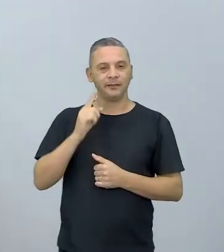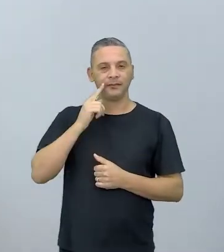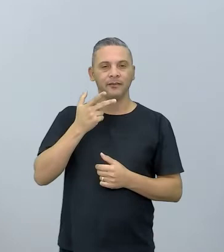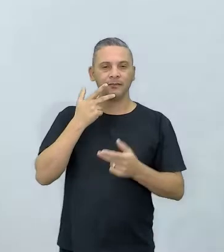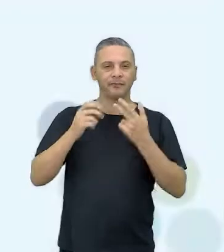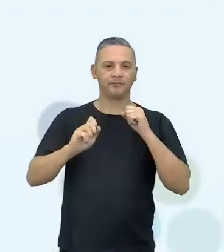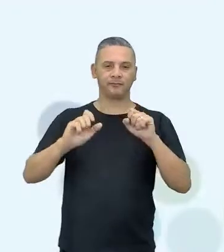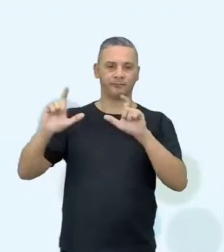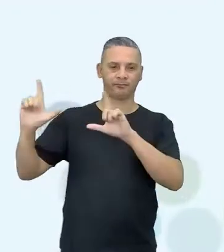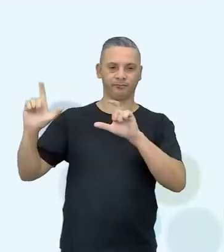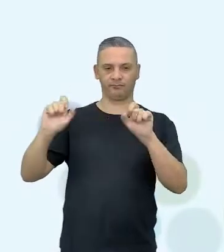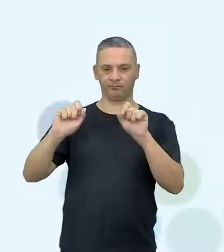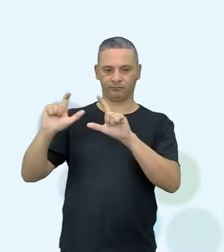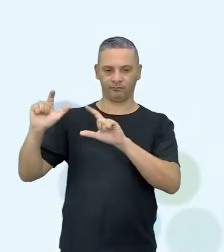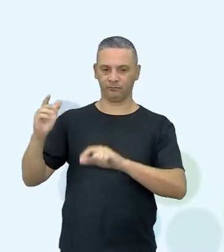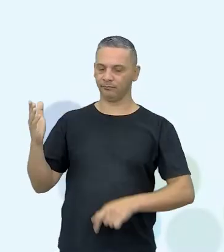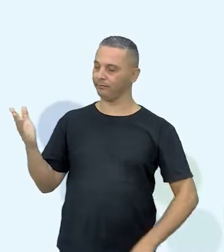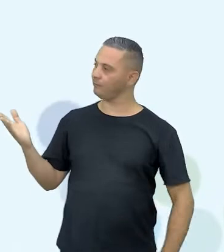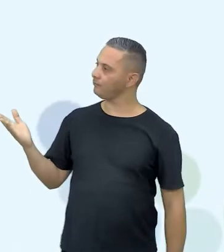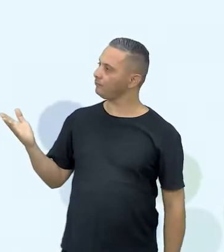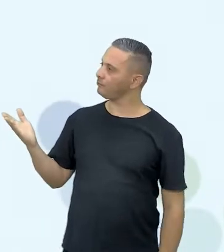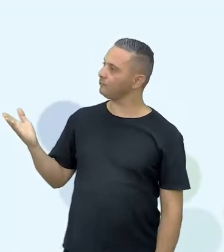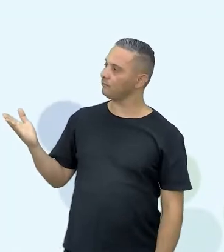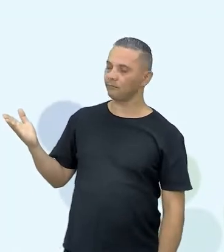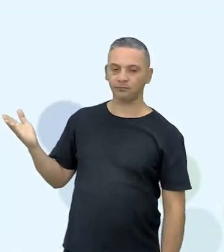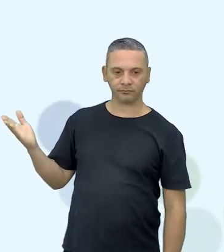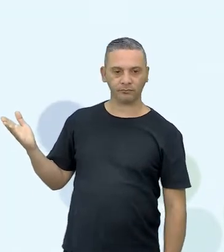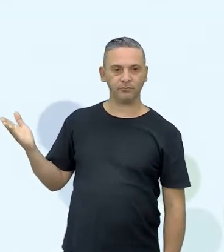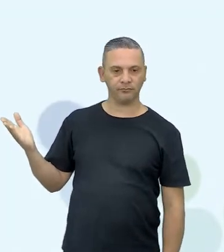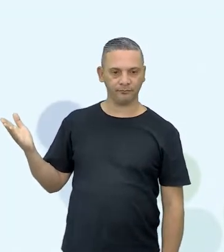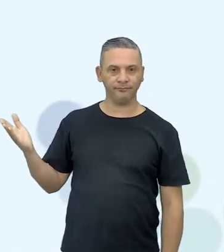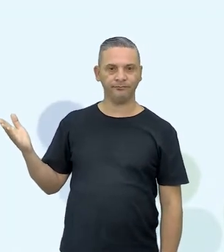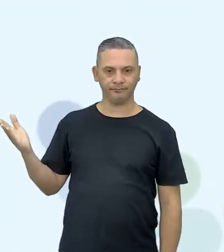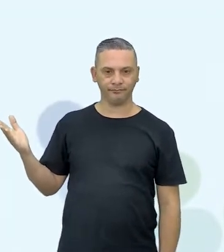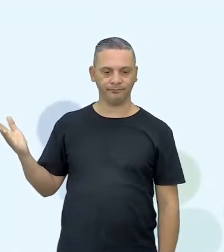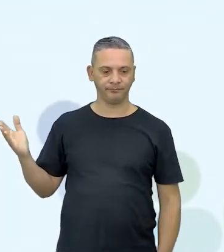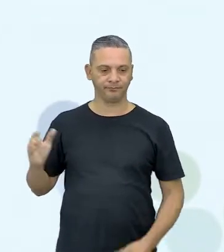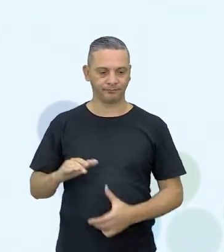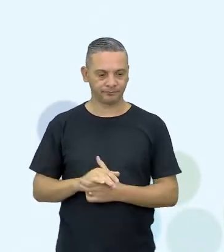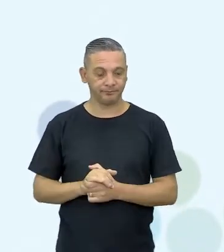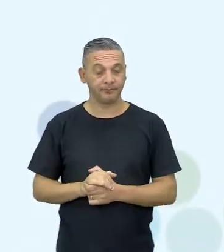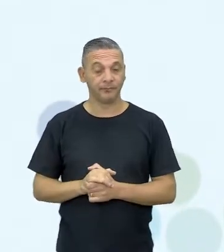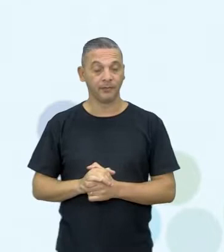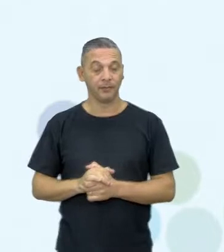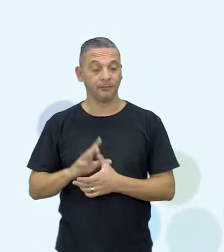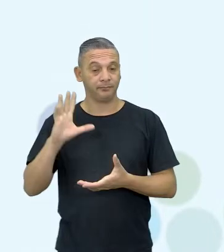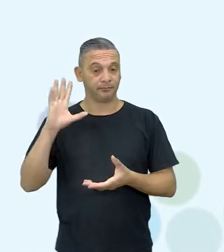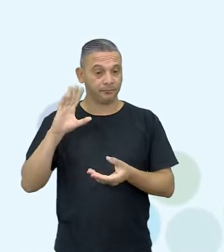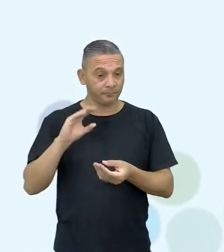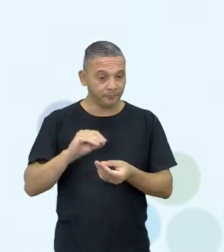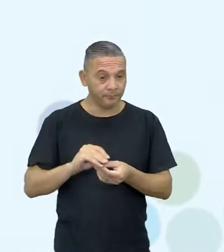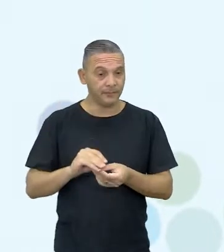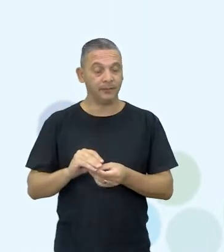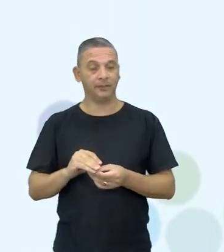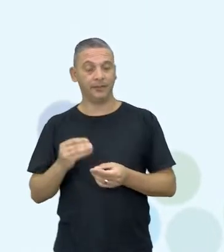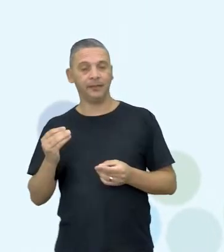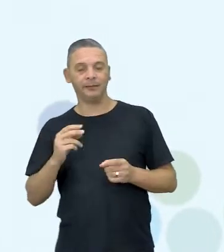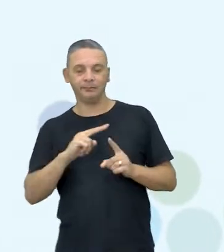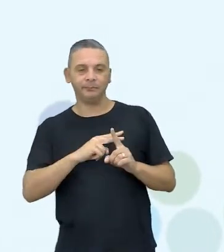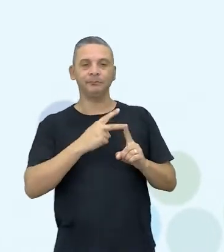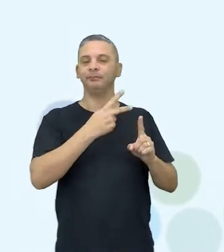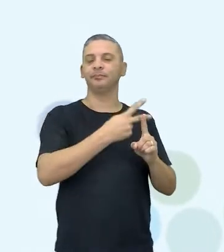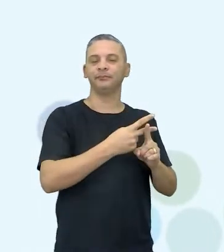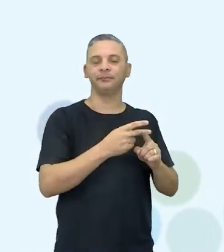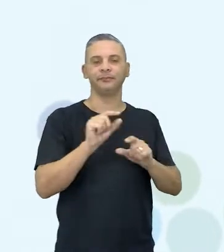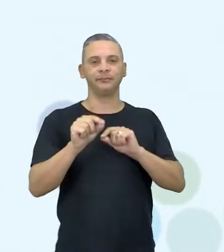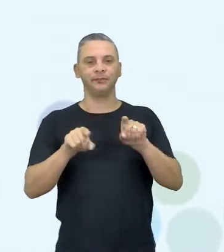alguns slides aqui para vocês darem uma olhada, que são esses, né? Então, o aprofundamento, quem divide multiplica, estamos